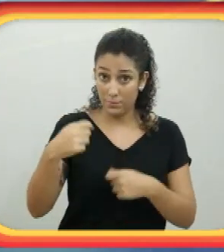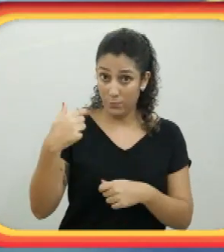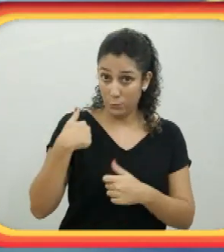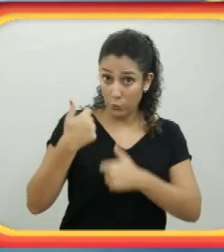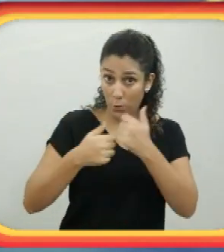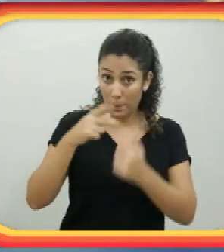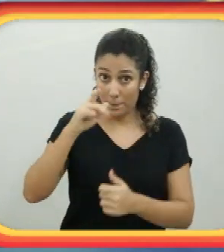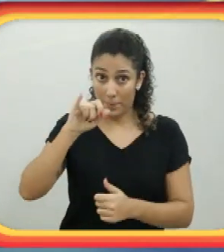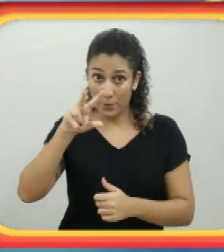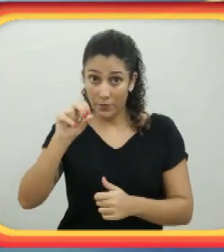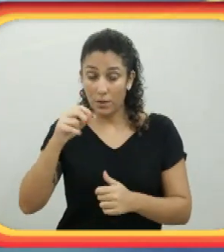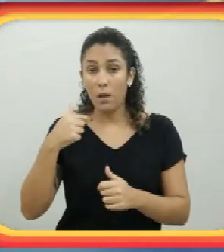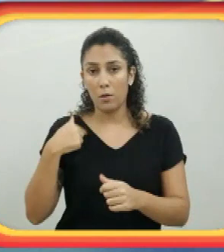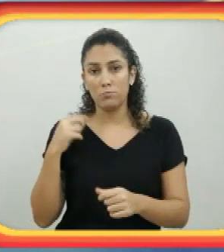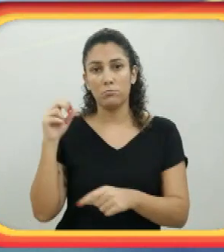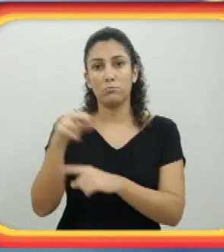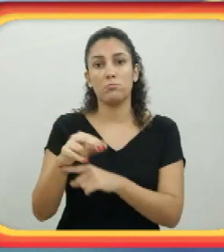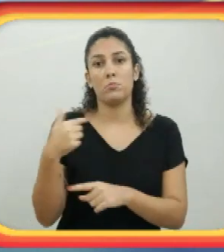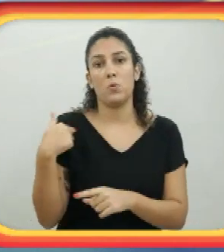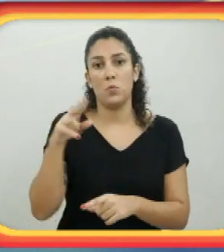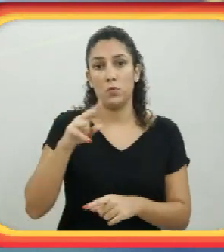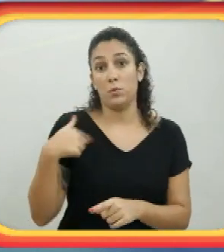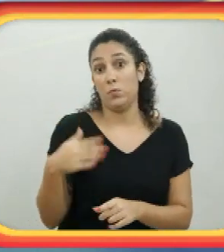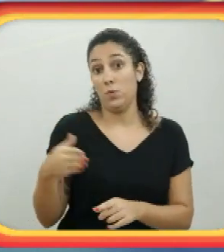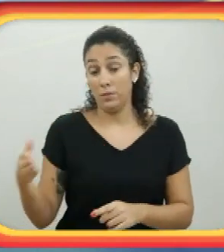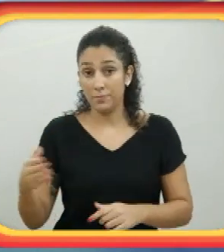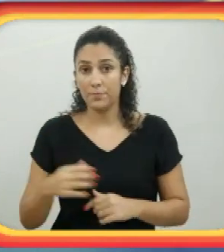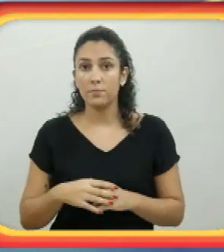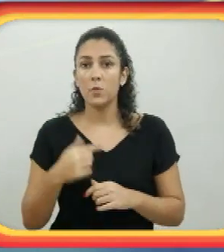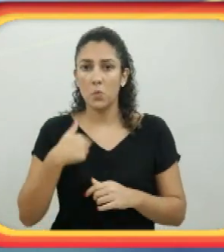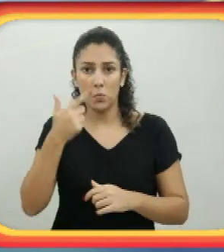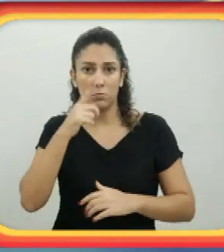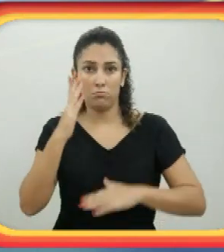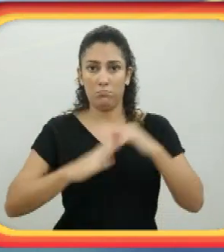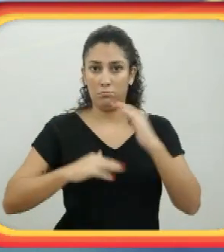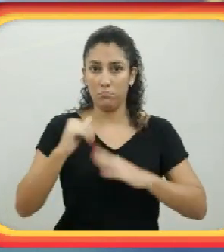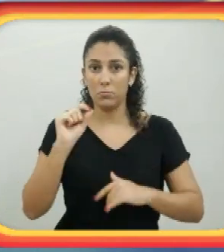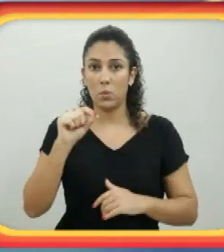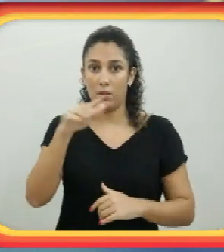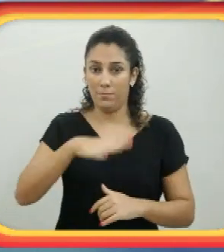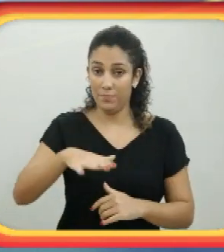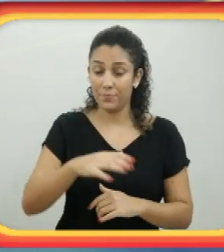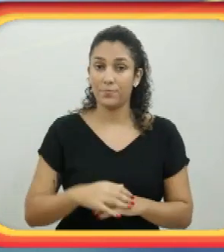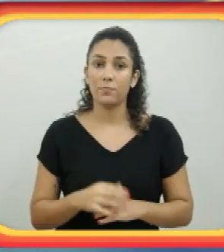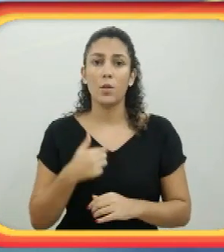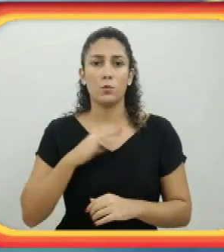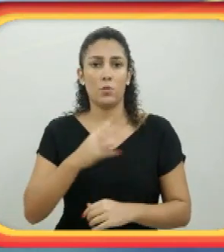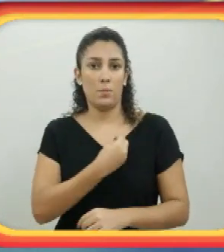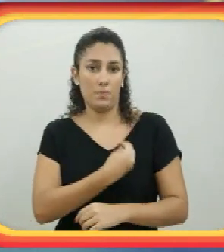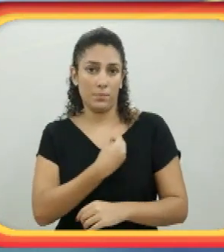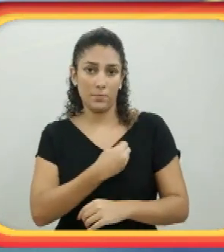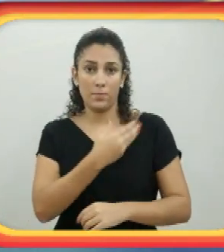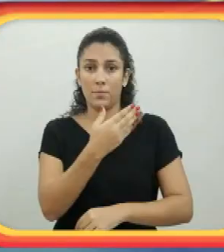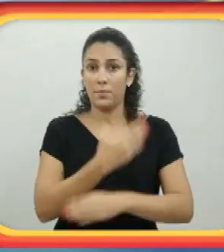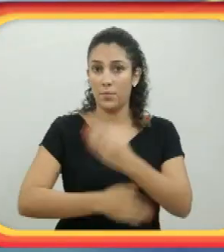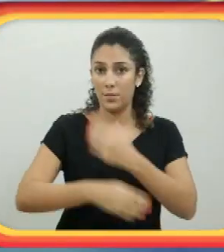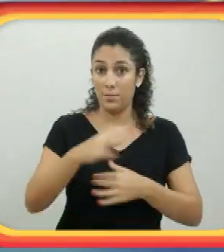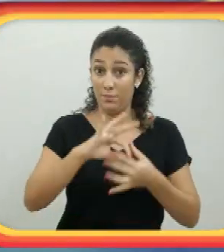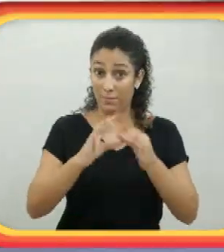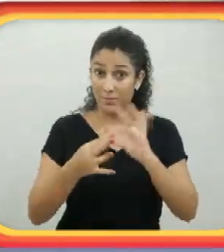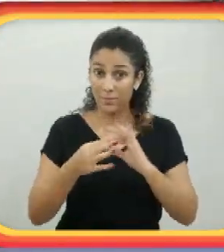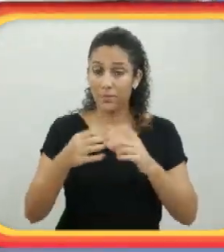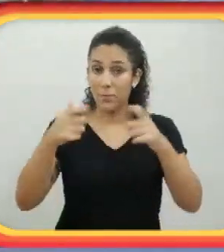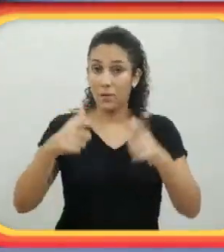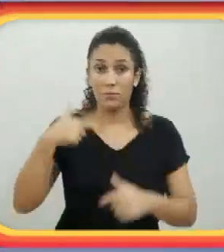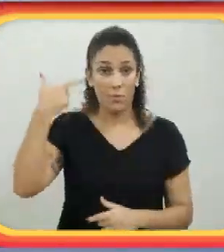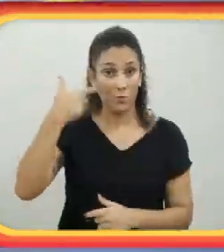me precisar para eu jogar de pivô, para eu jogar de ala direita, eu também consigo